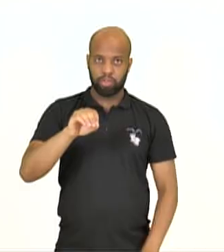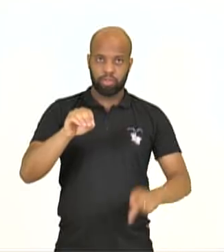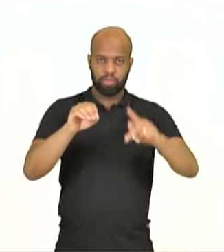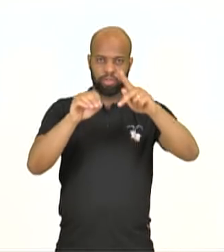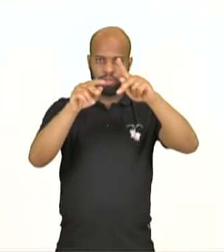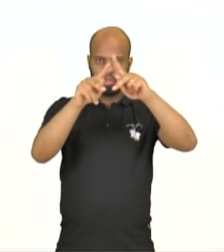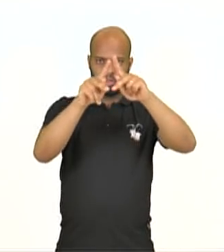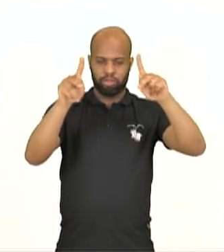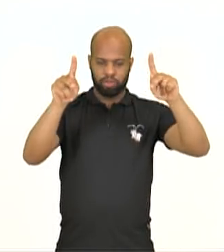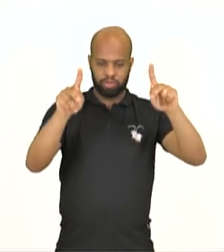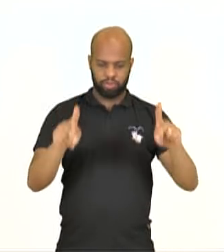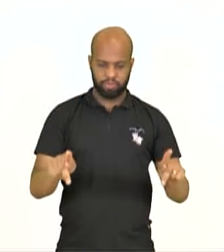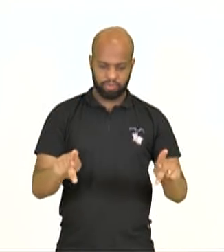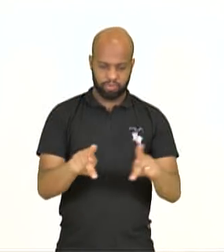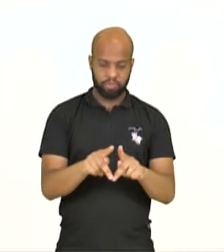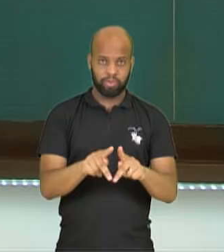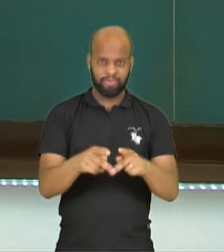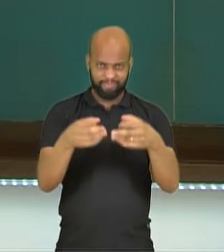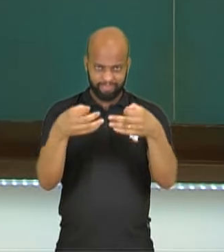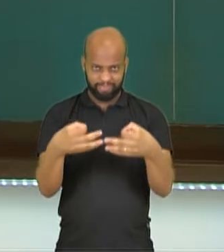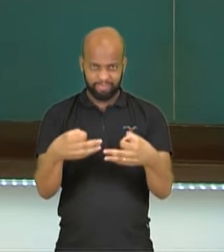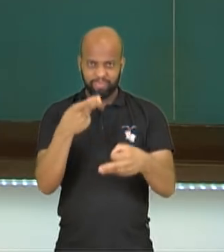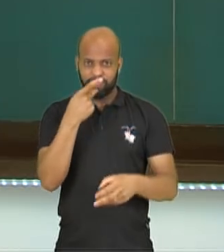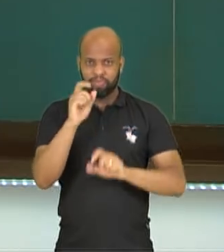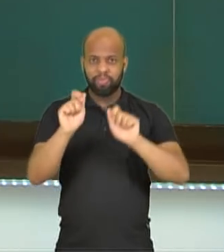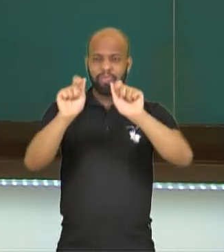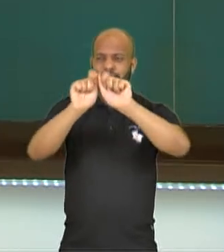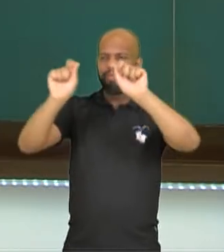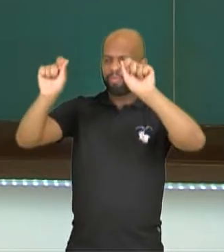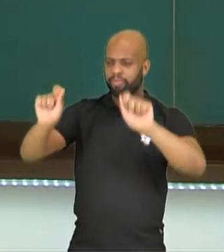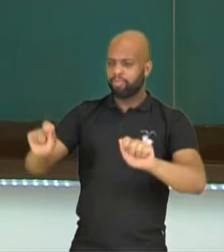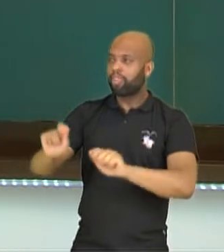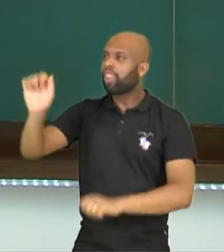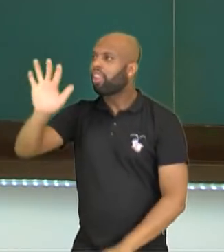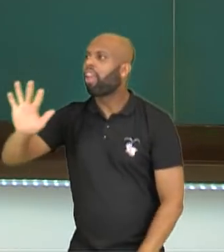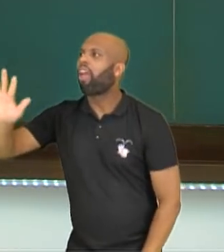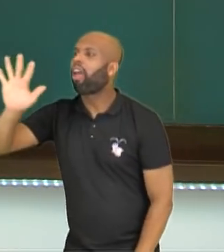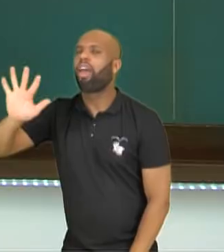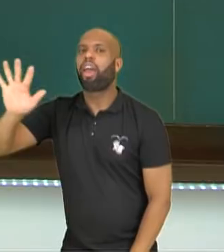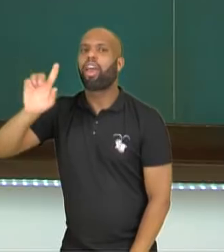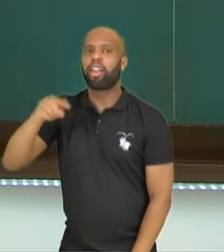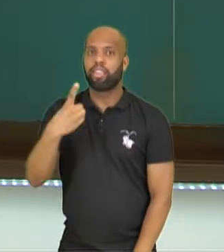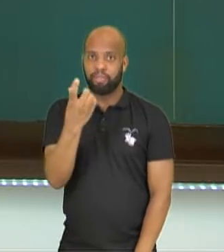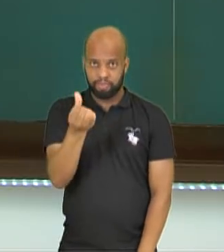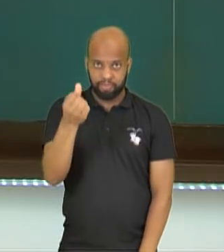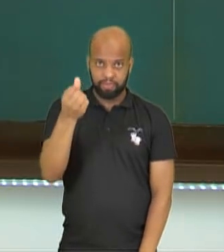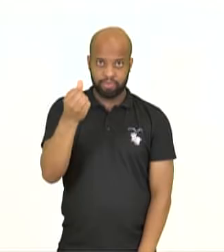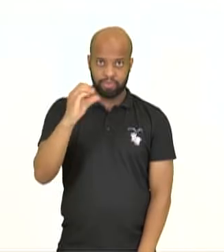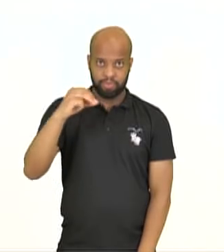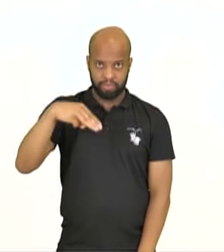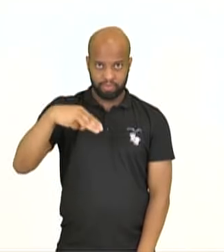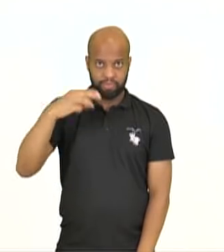desse quadrado é 16 centímetros quadrados? Pensa aí, a gente já volta.